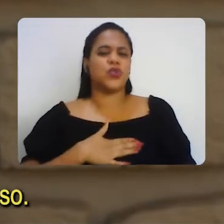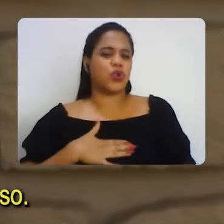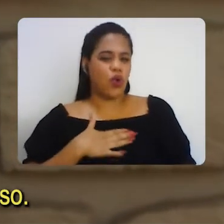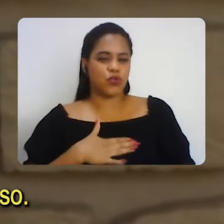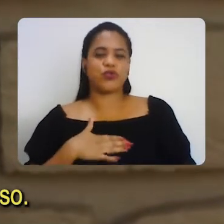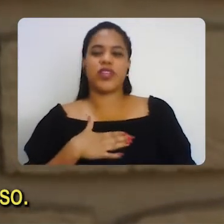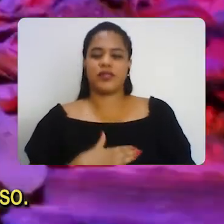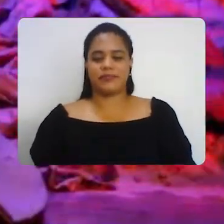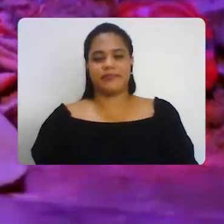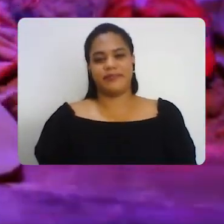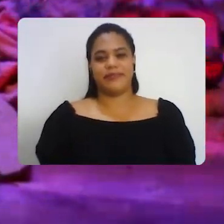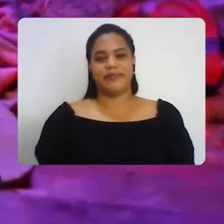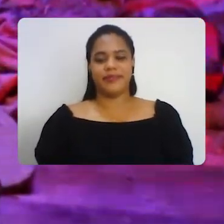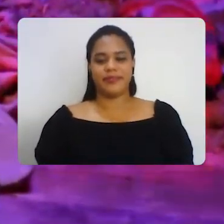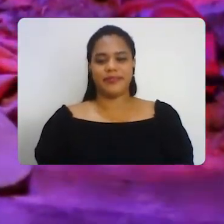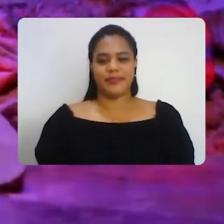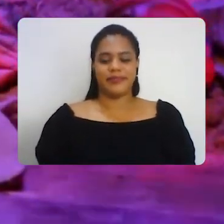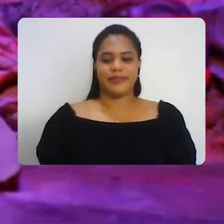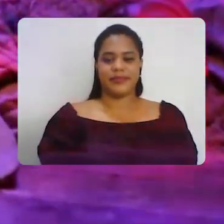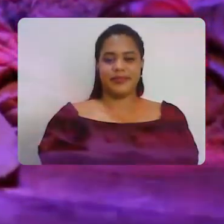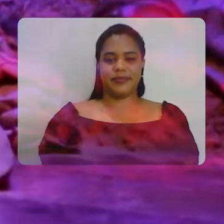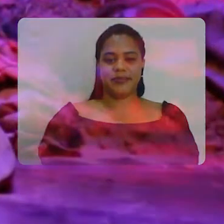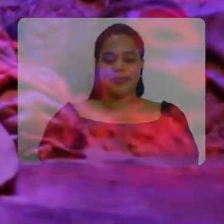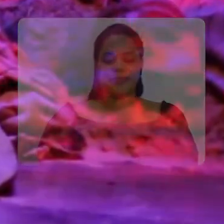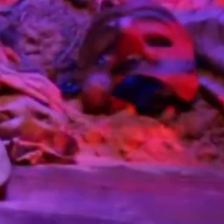foi gostoso de construir isso.